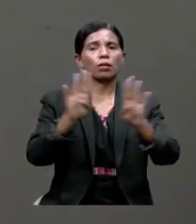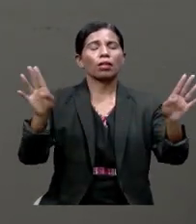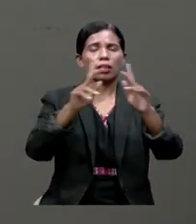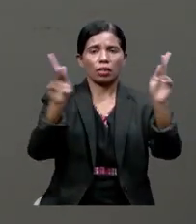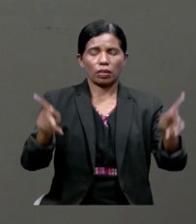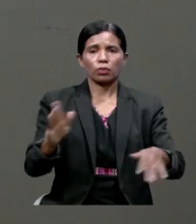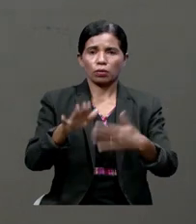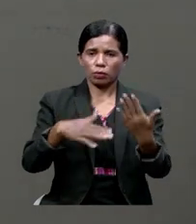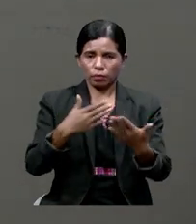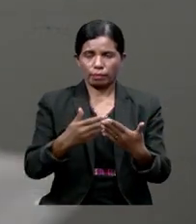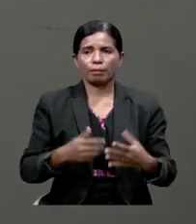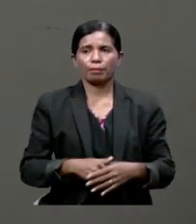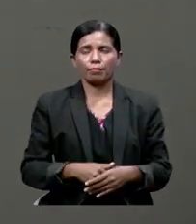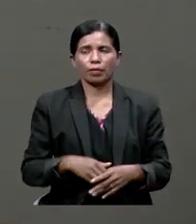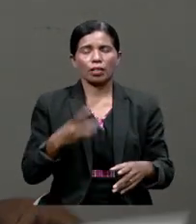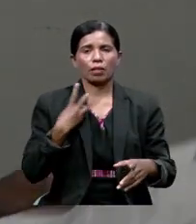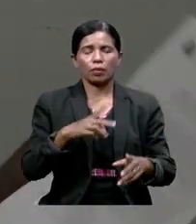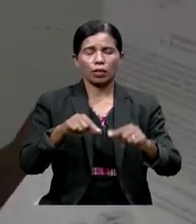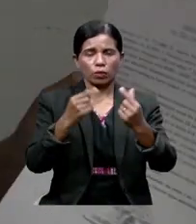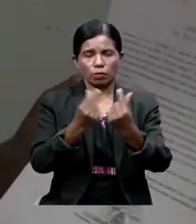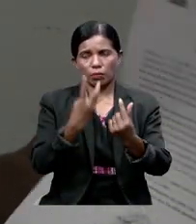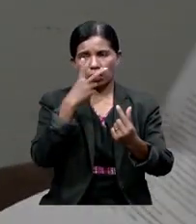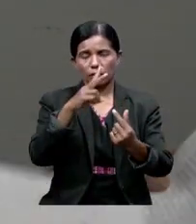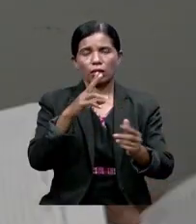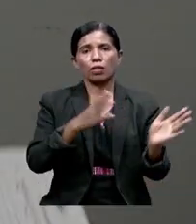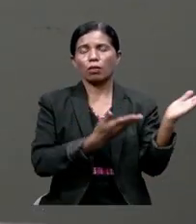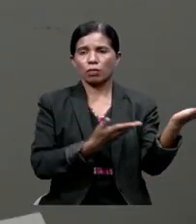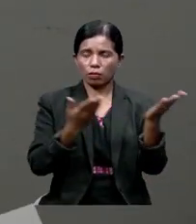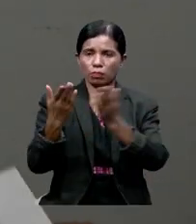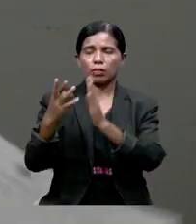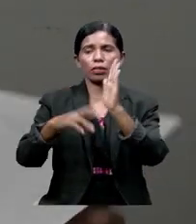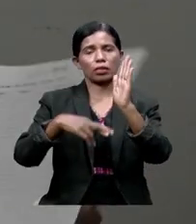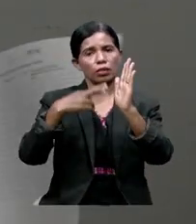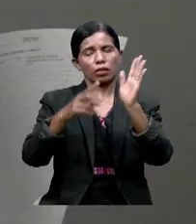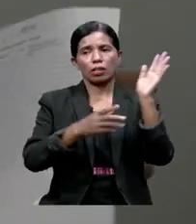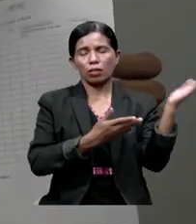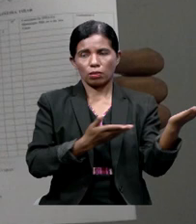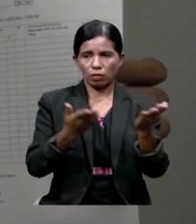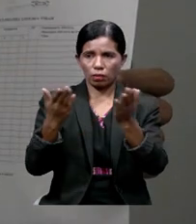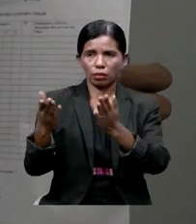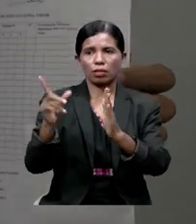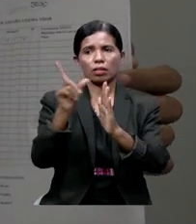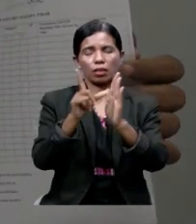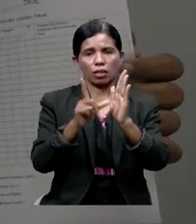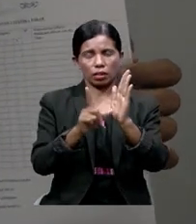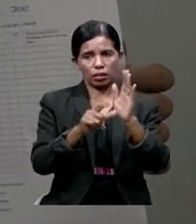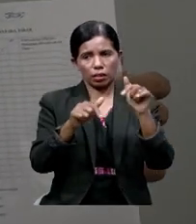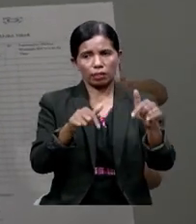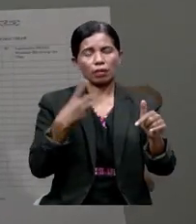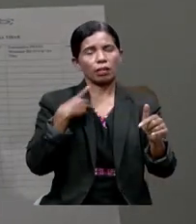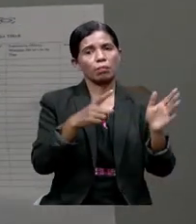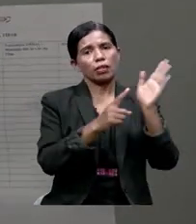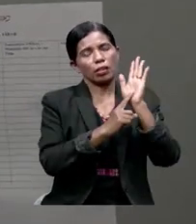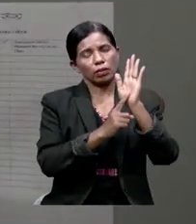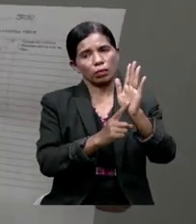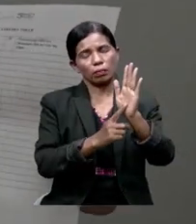anta kami ne ekipa lao lori mo circular ire ne i lori mo so lista re tajeng ire ne ire ne ami seba tau